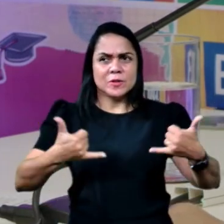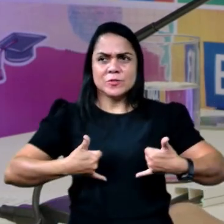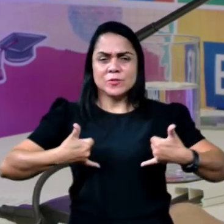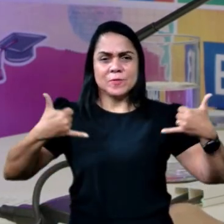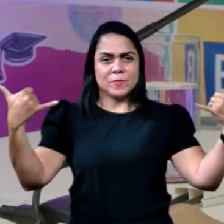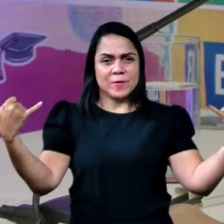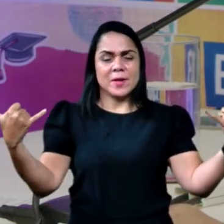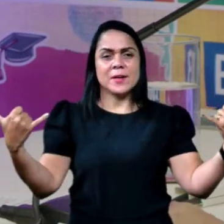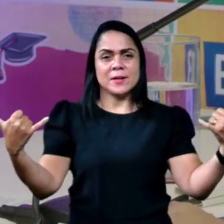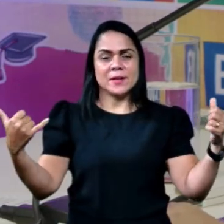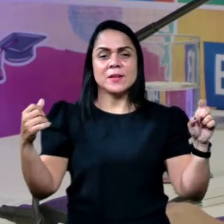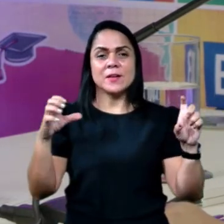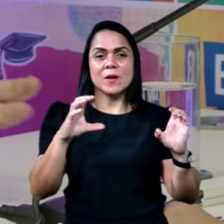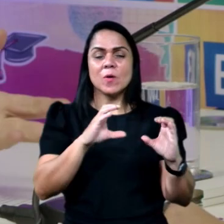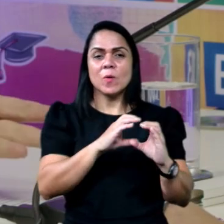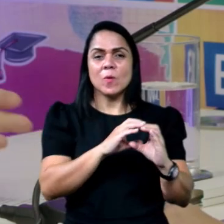Conecta,